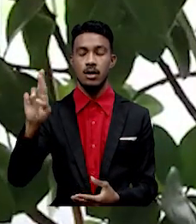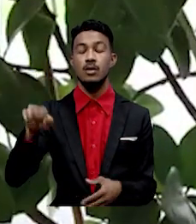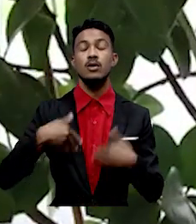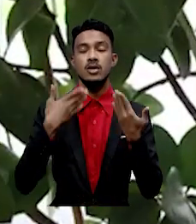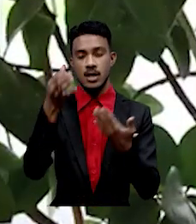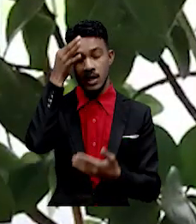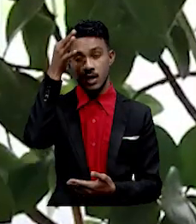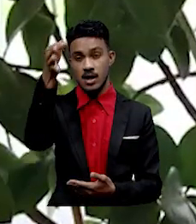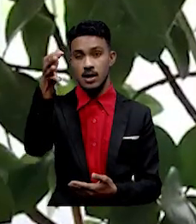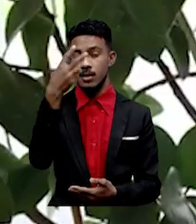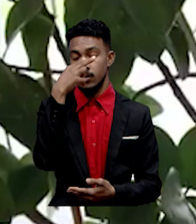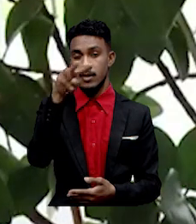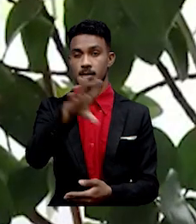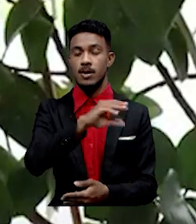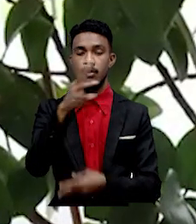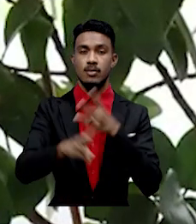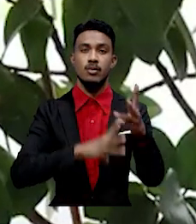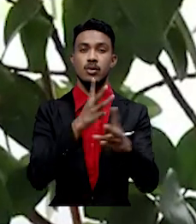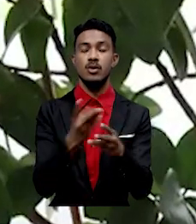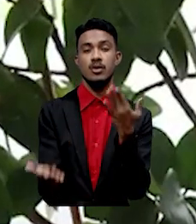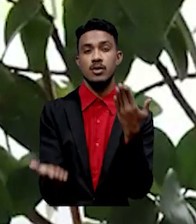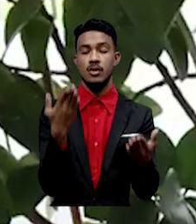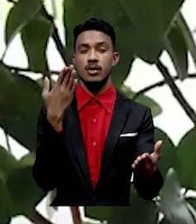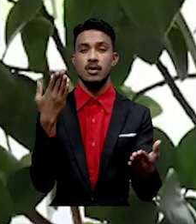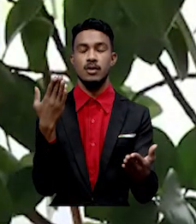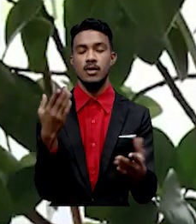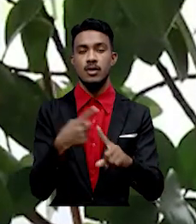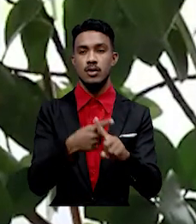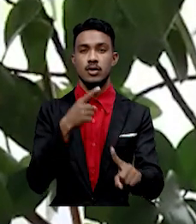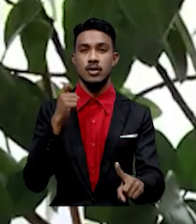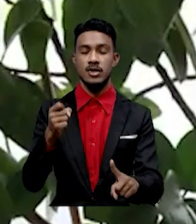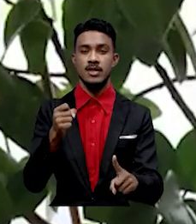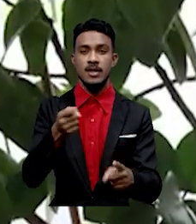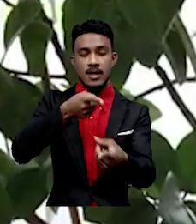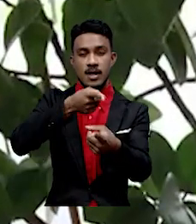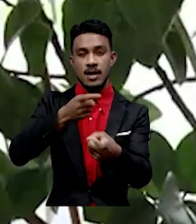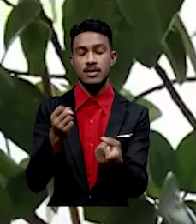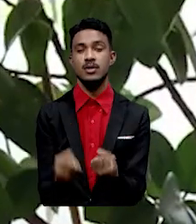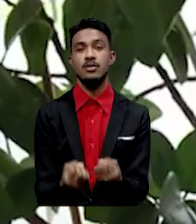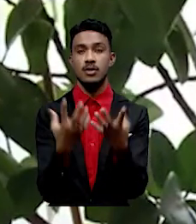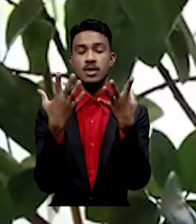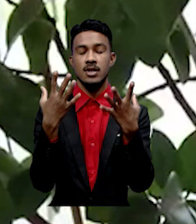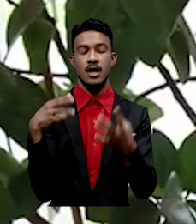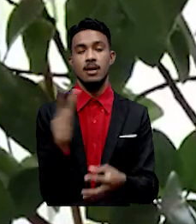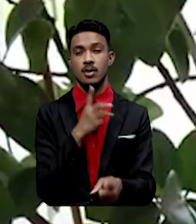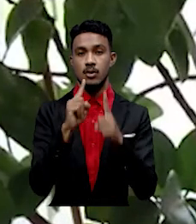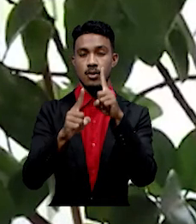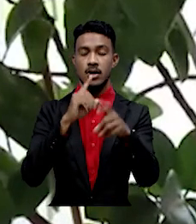halo areba mundo ida no bem livre susi, susi armas nucleares, a moscúlia cona